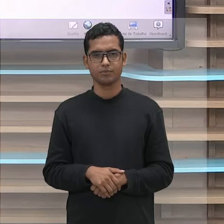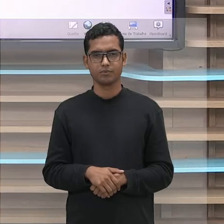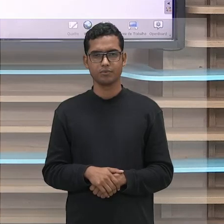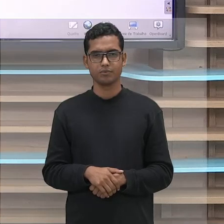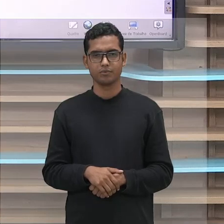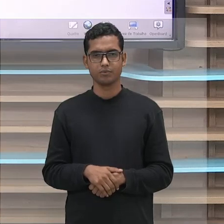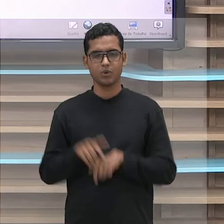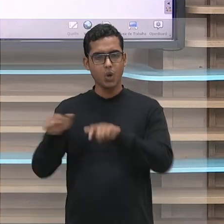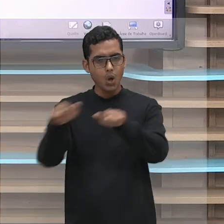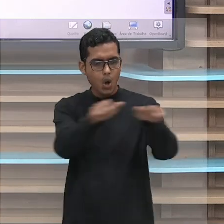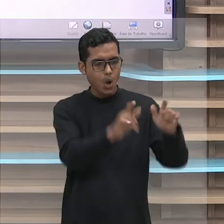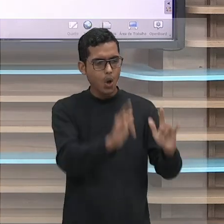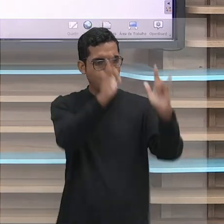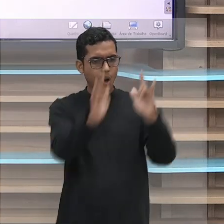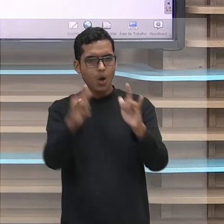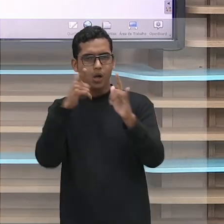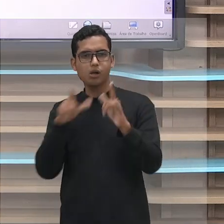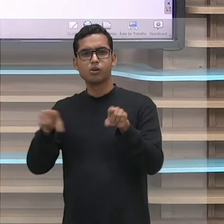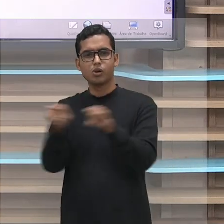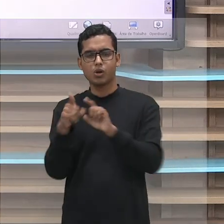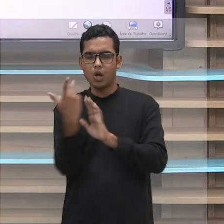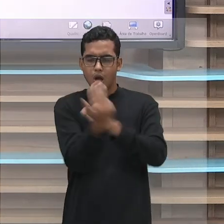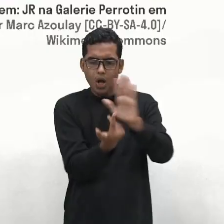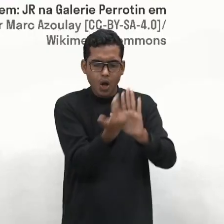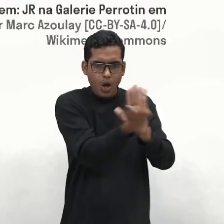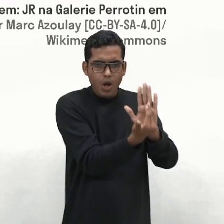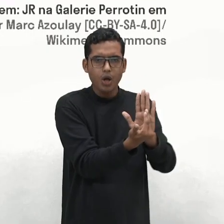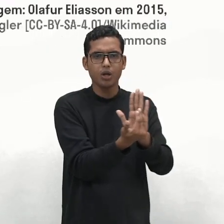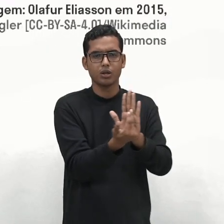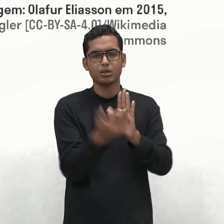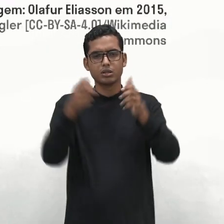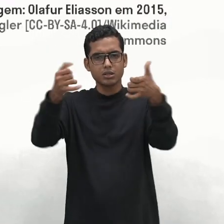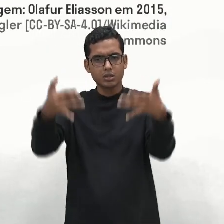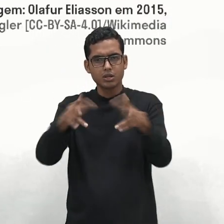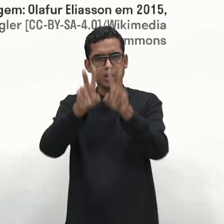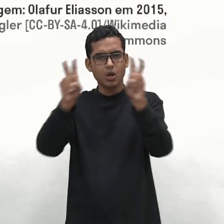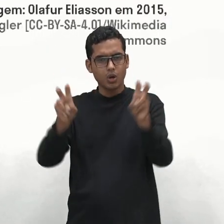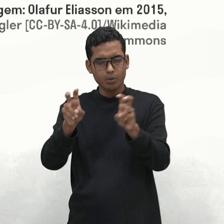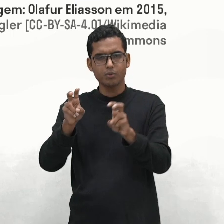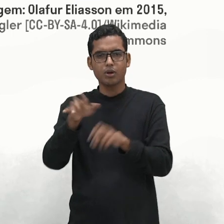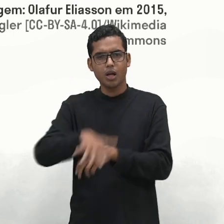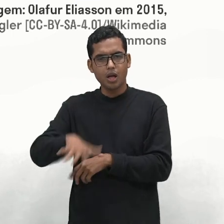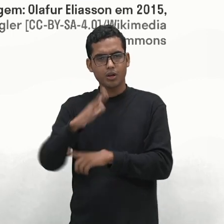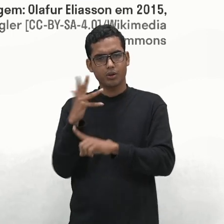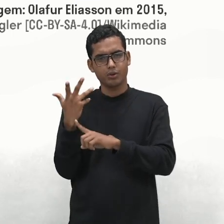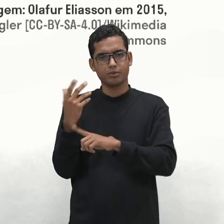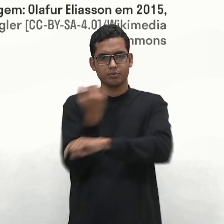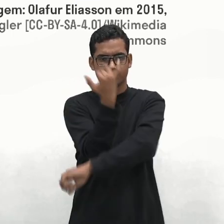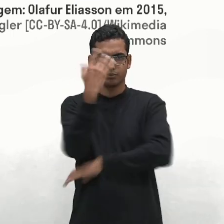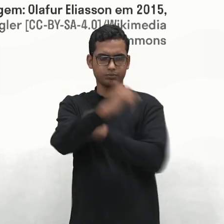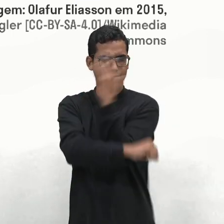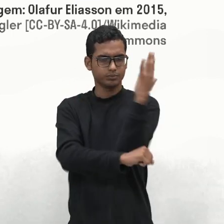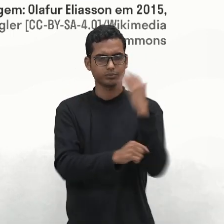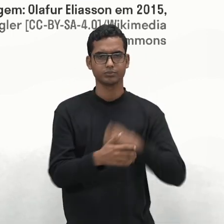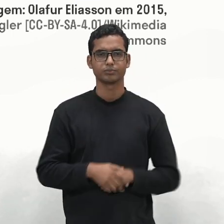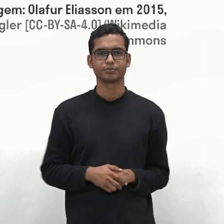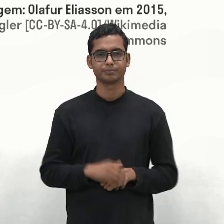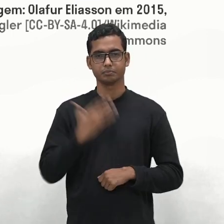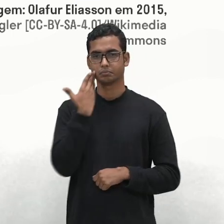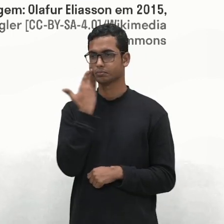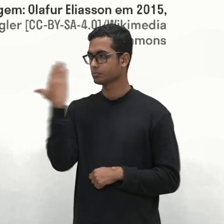que fala muito sobre a questão ambiental. Vamos ver o artista? Então, esse